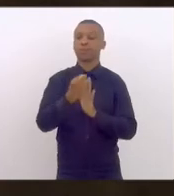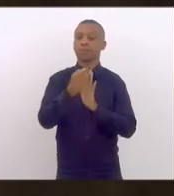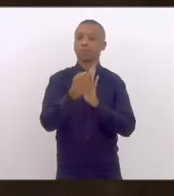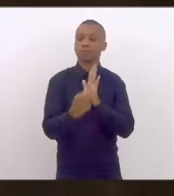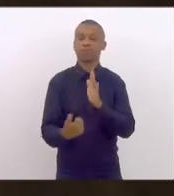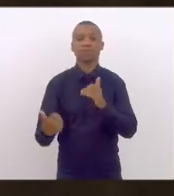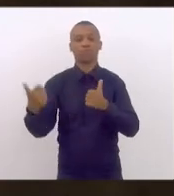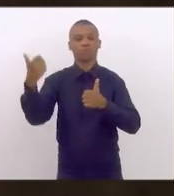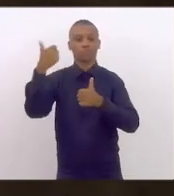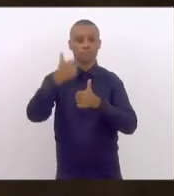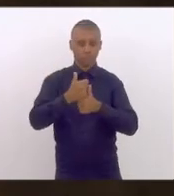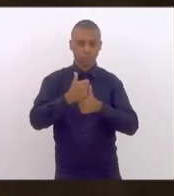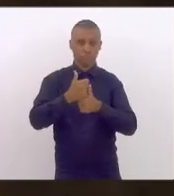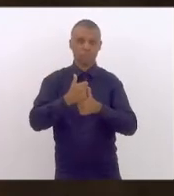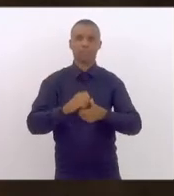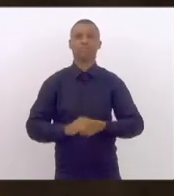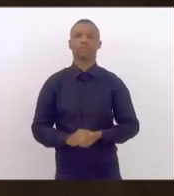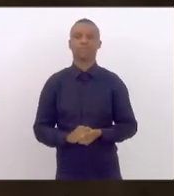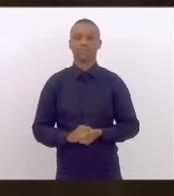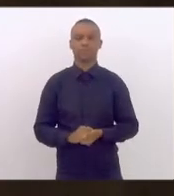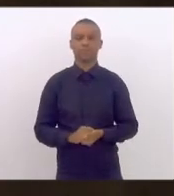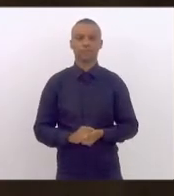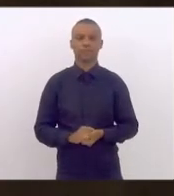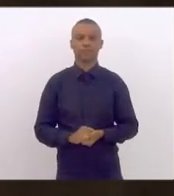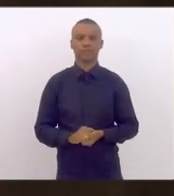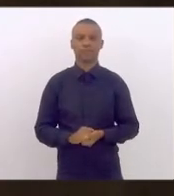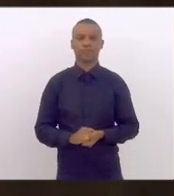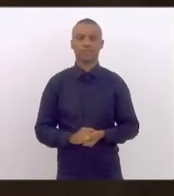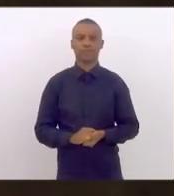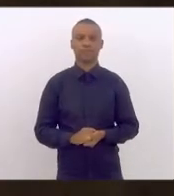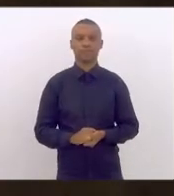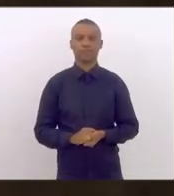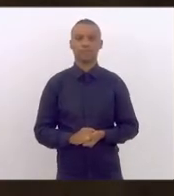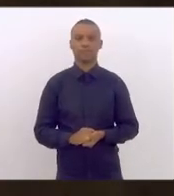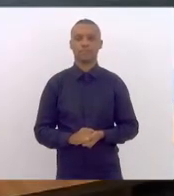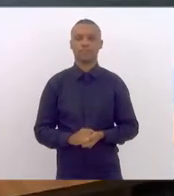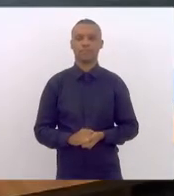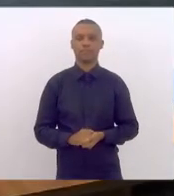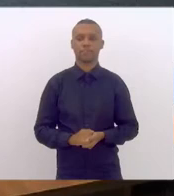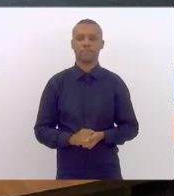substitutivo é o parecer seu presidente